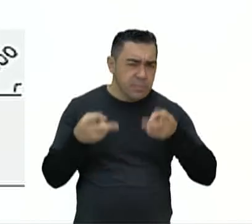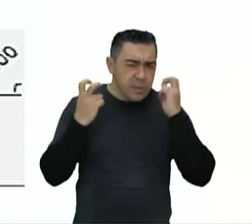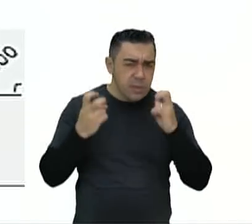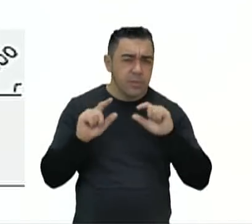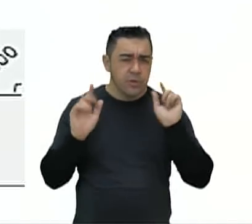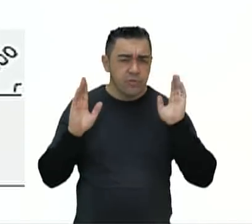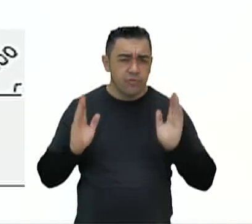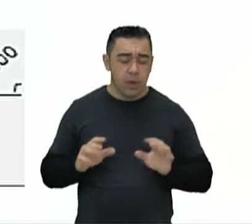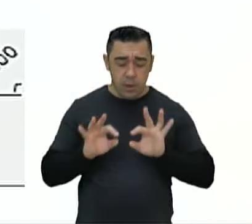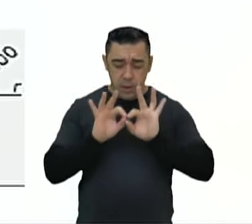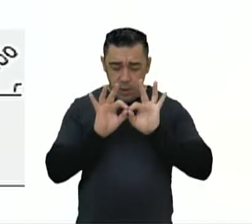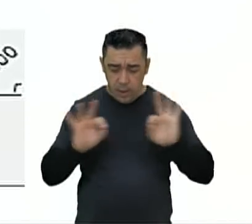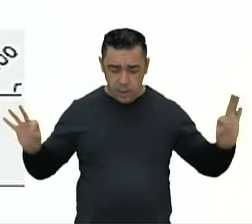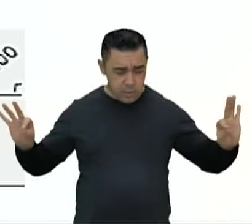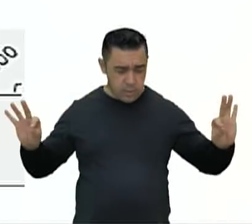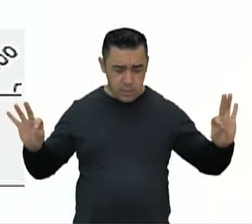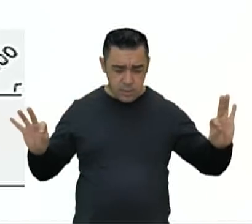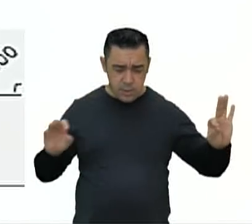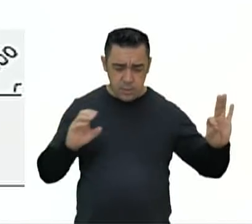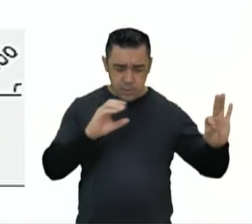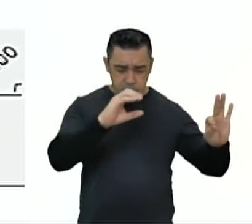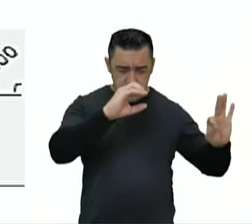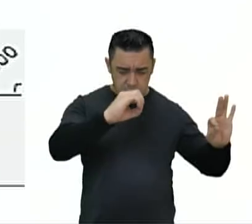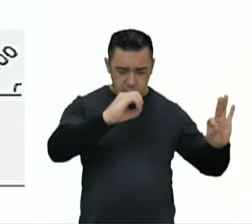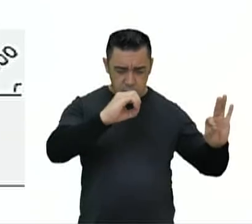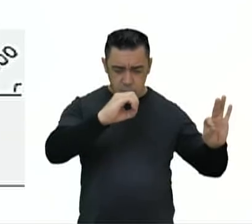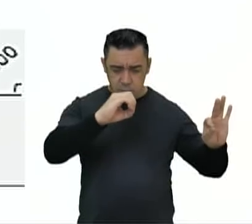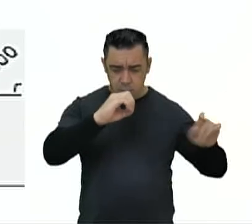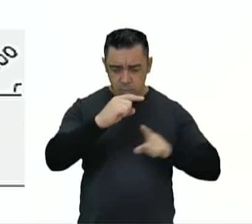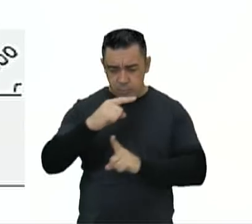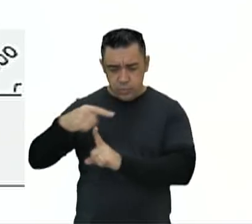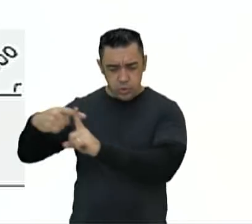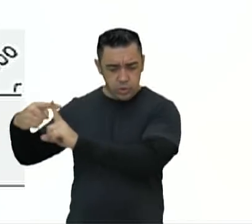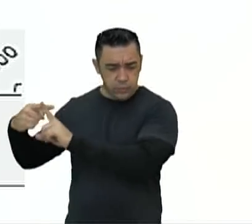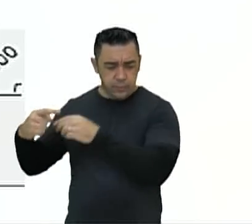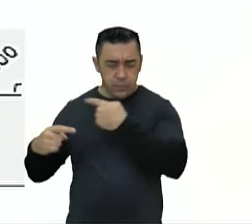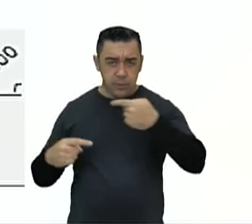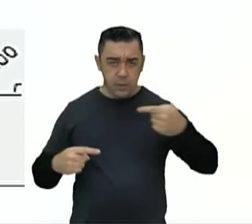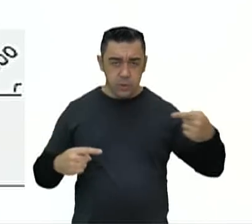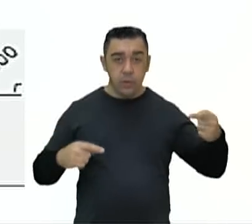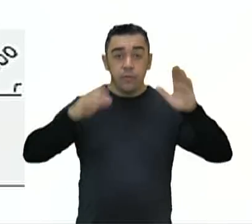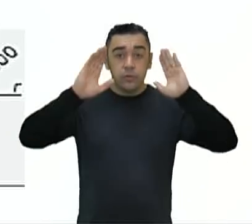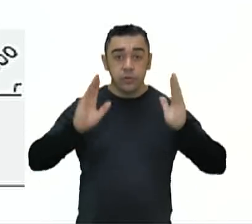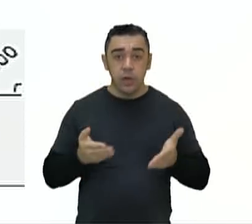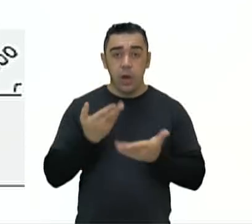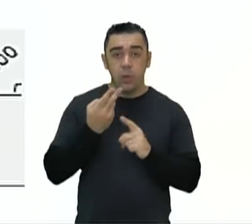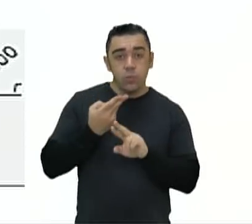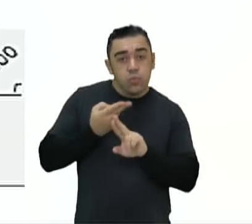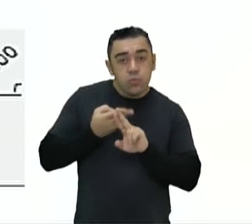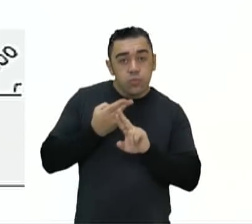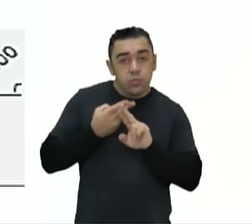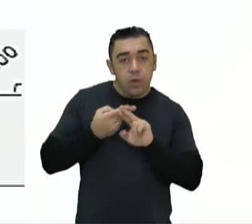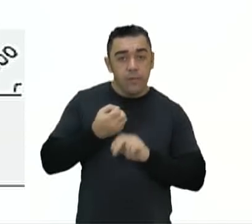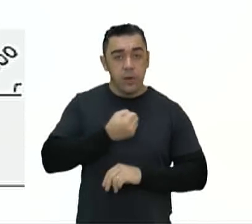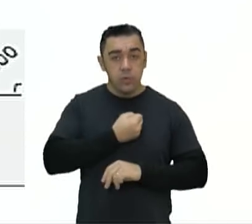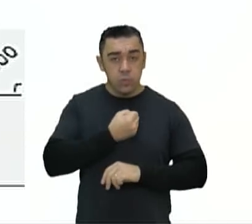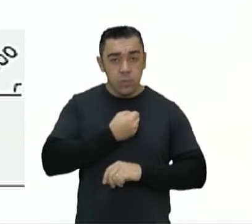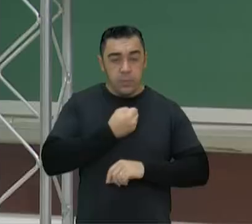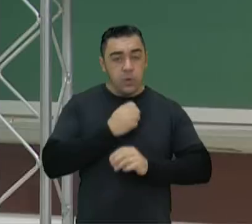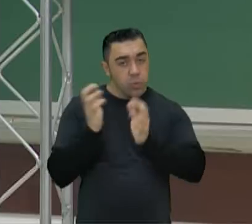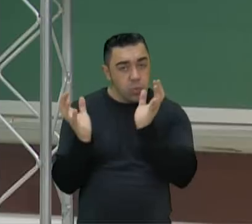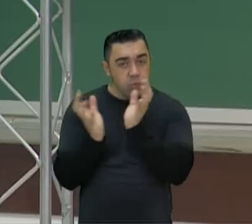ela já era usada e os números inteiros já eram usados nessa época, já nessa medida,